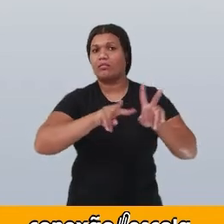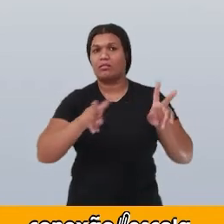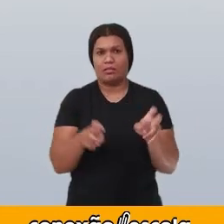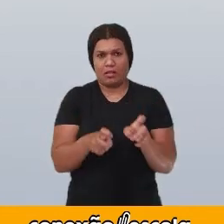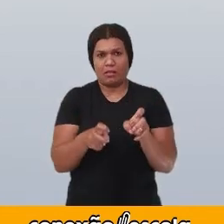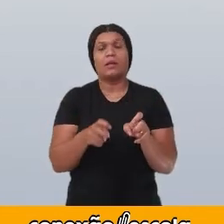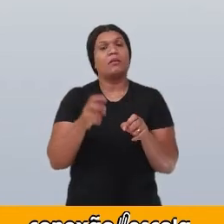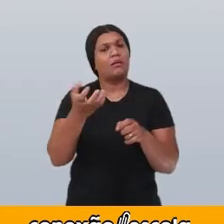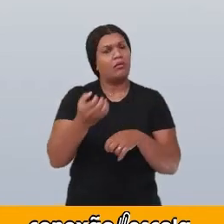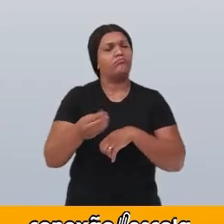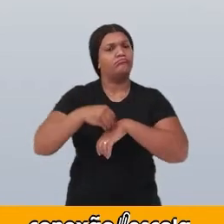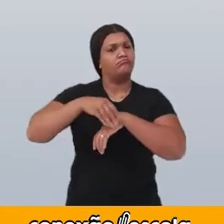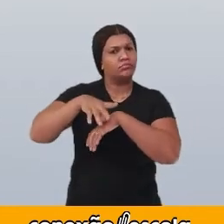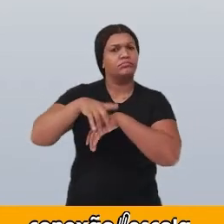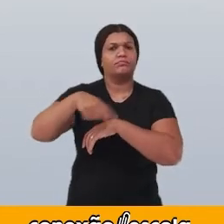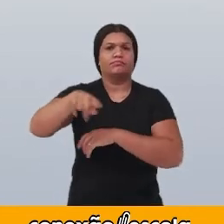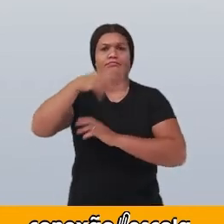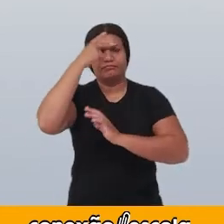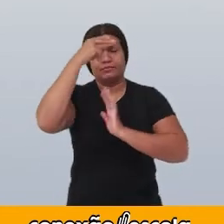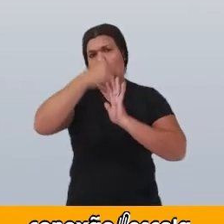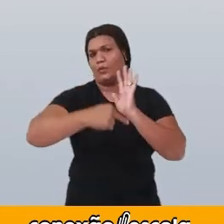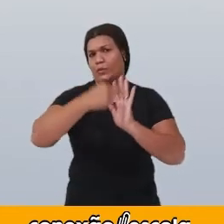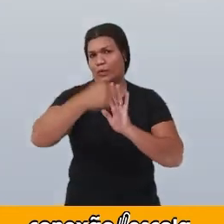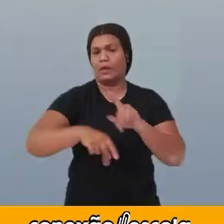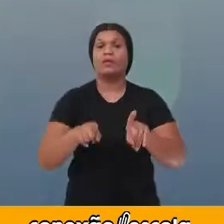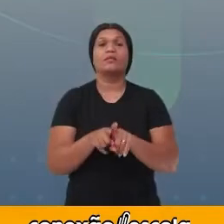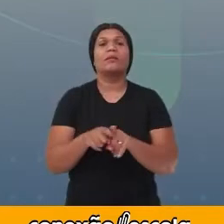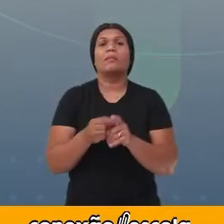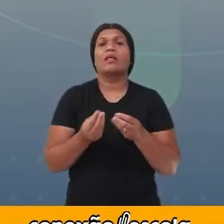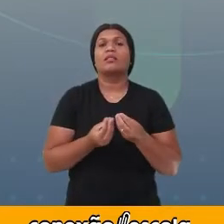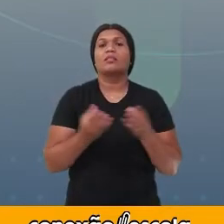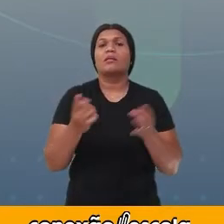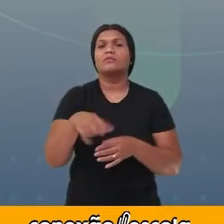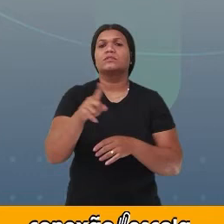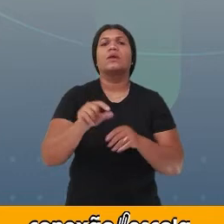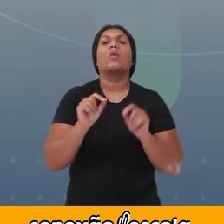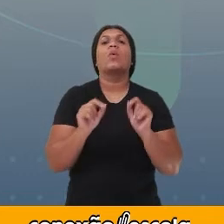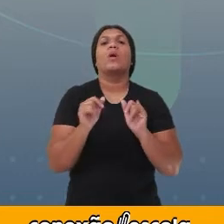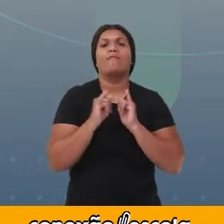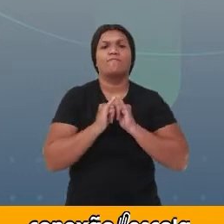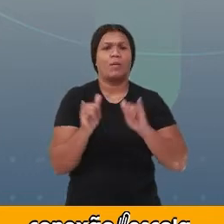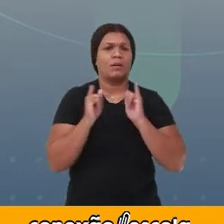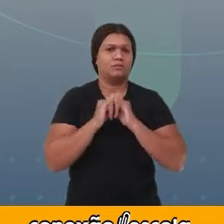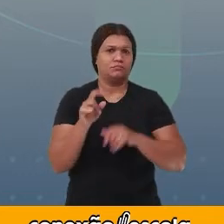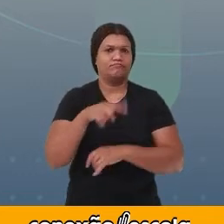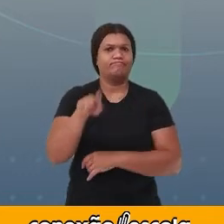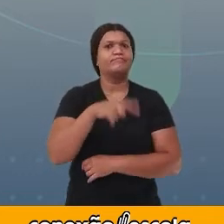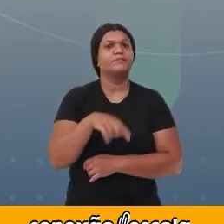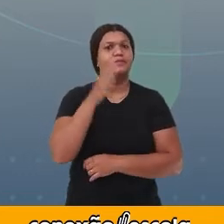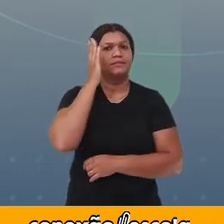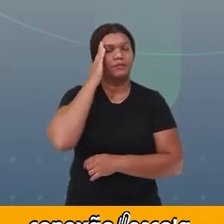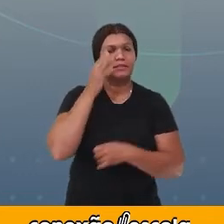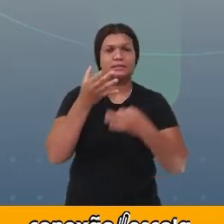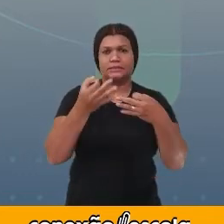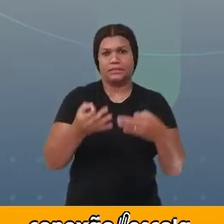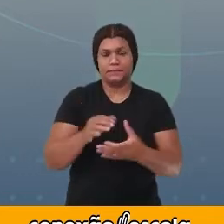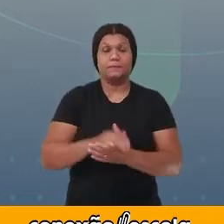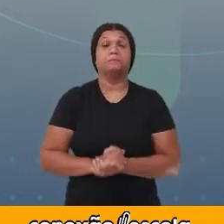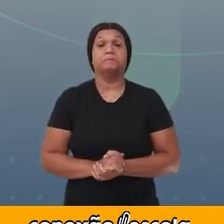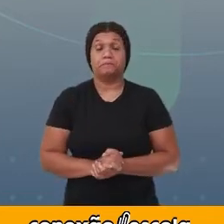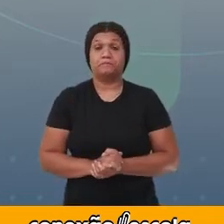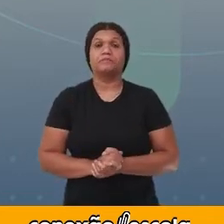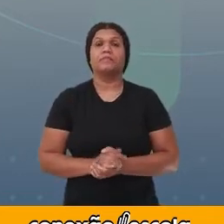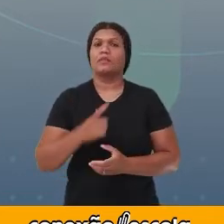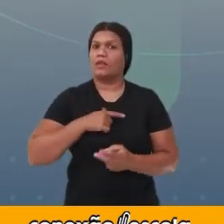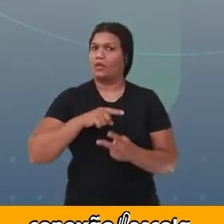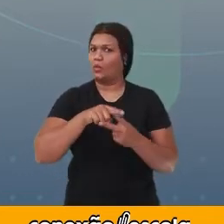para informar o leitor, mas ainda trazer alguma formação para ele. Então, nós já vimos aqui